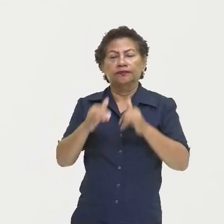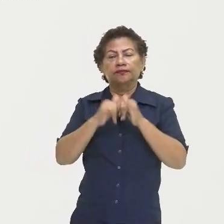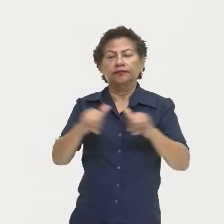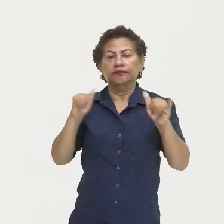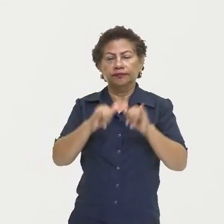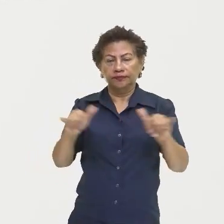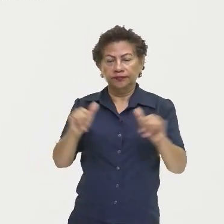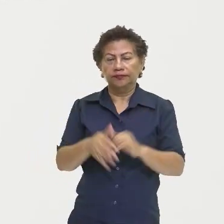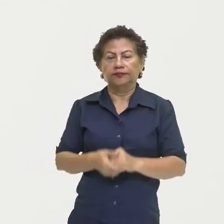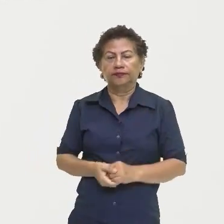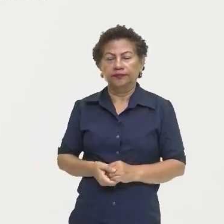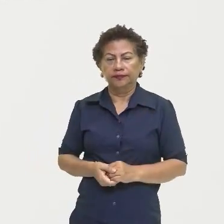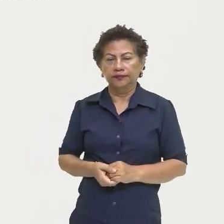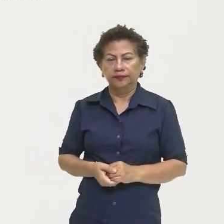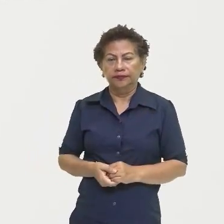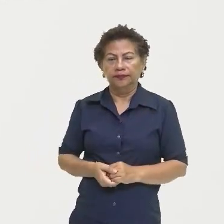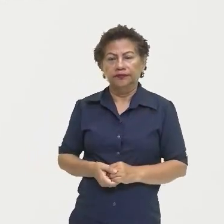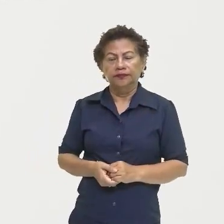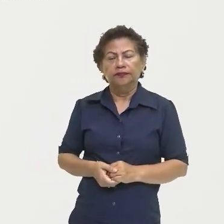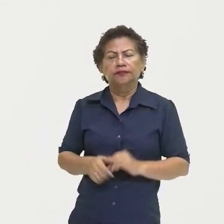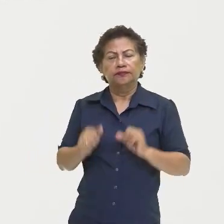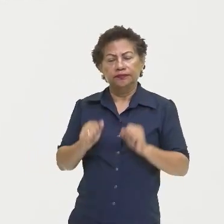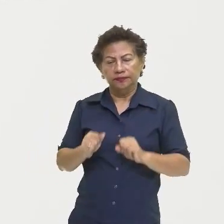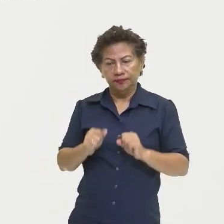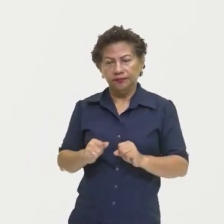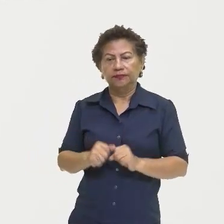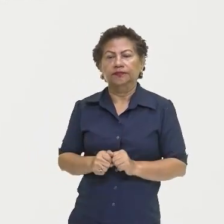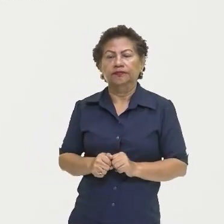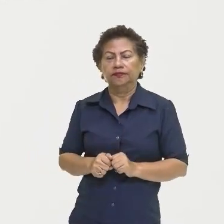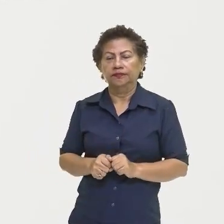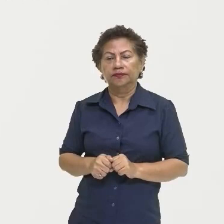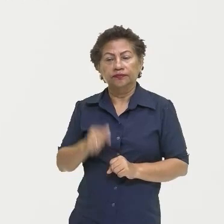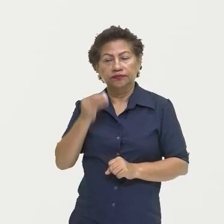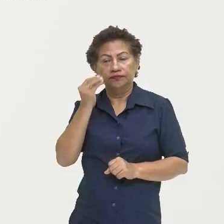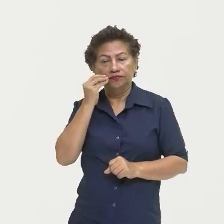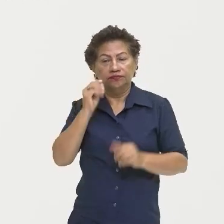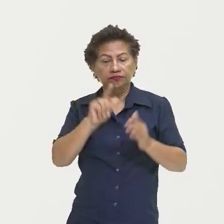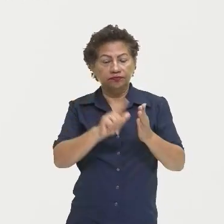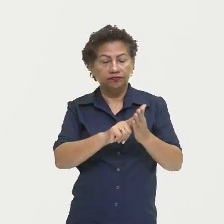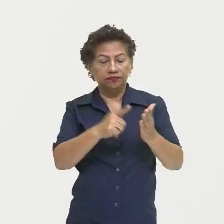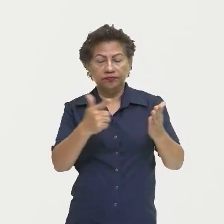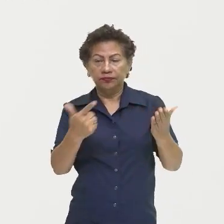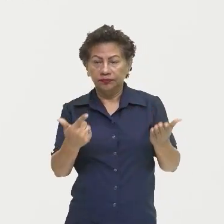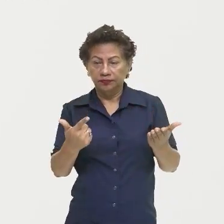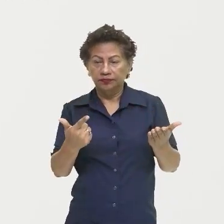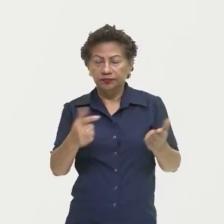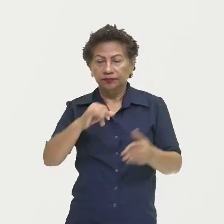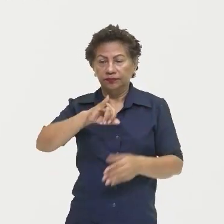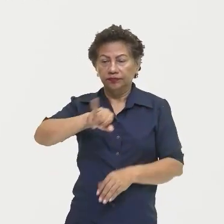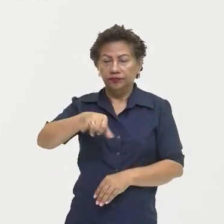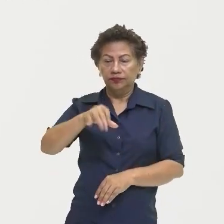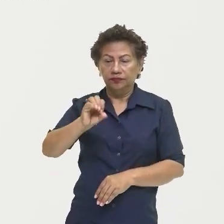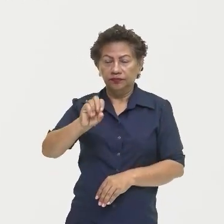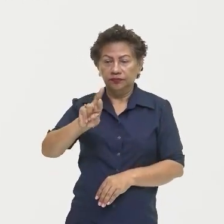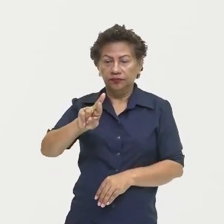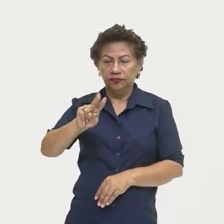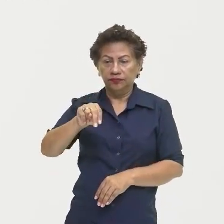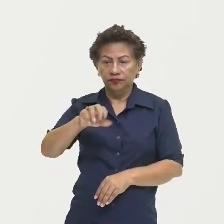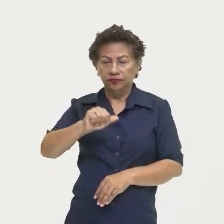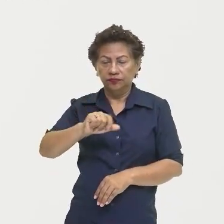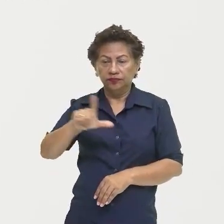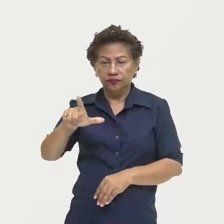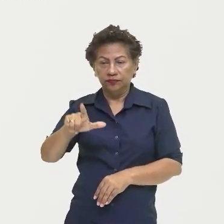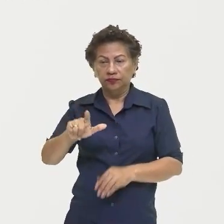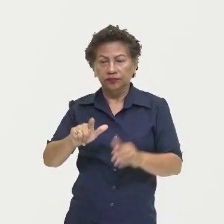eles podem circular pelos jornais, né? Hoje a gente ainda tem os jornais, mas a gente já não tem mais